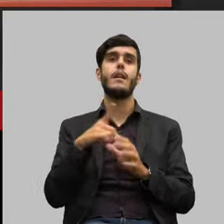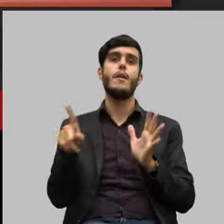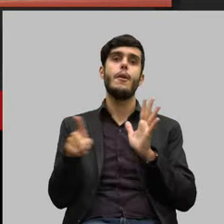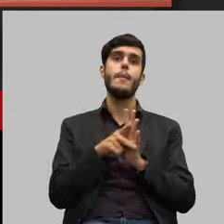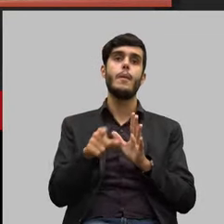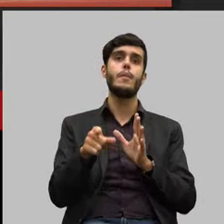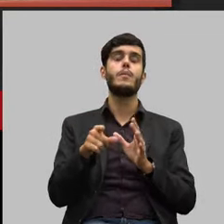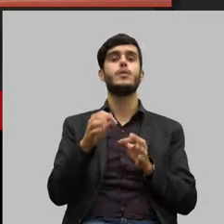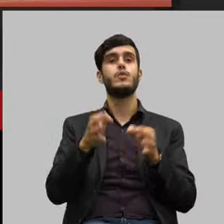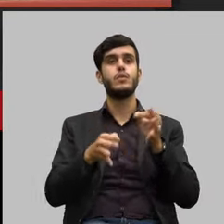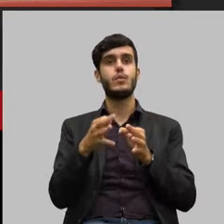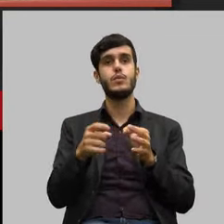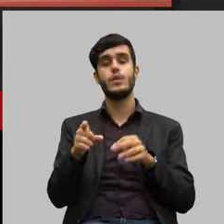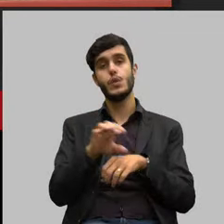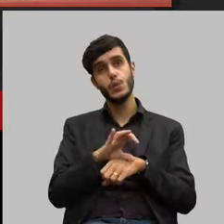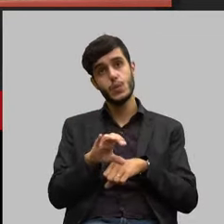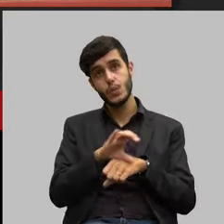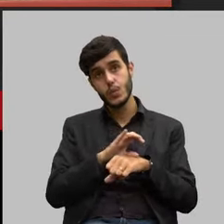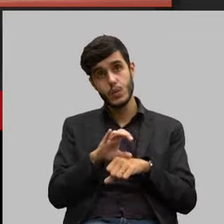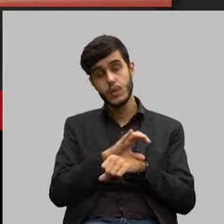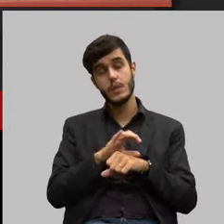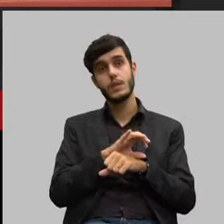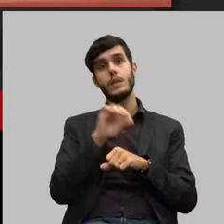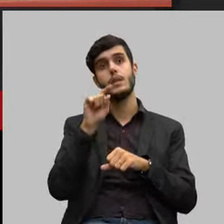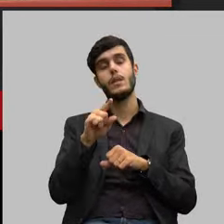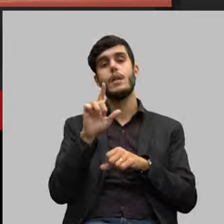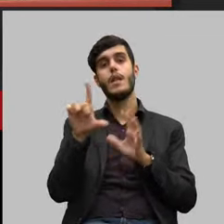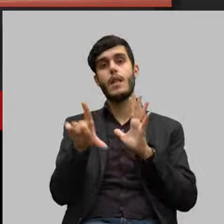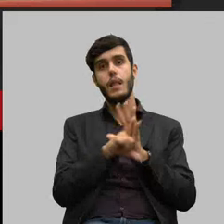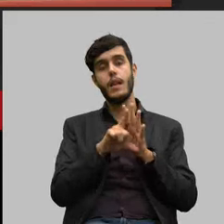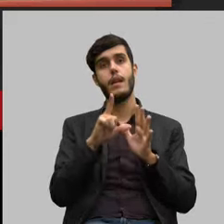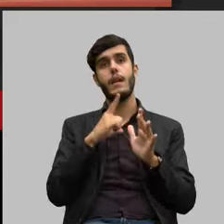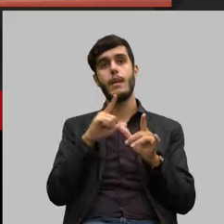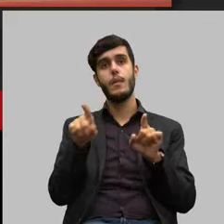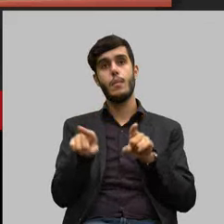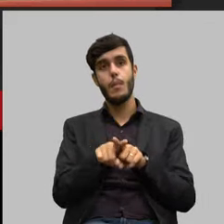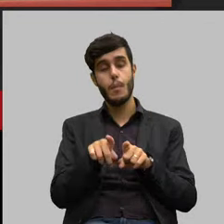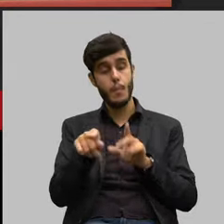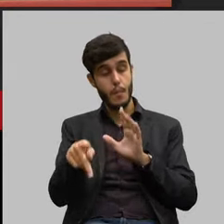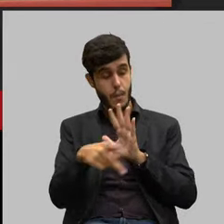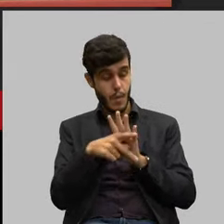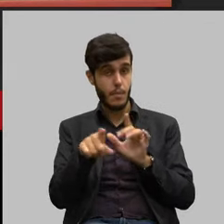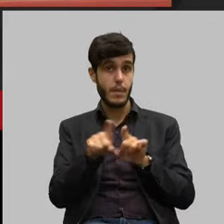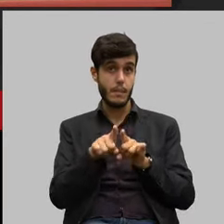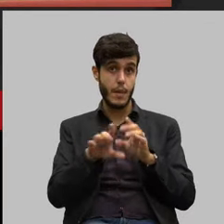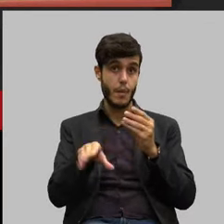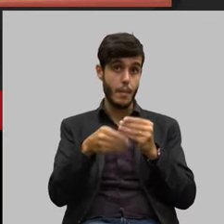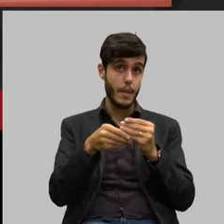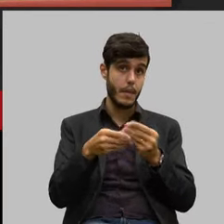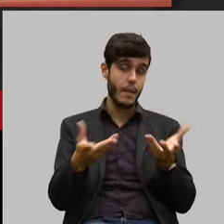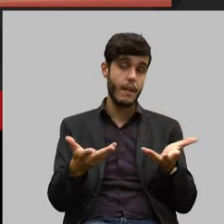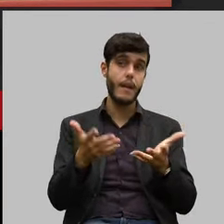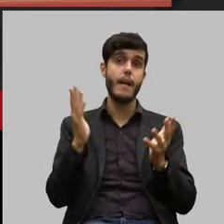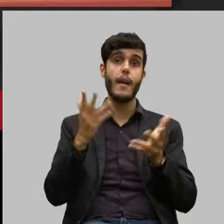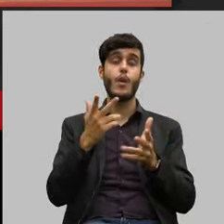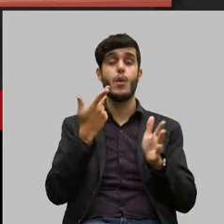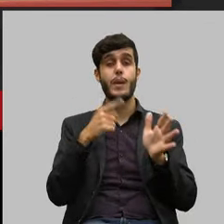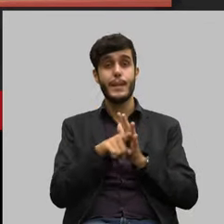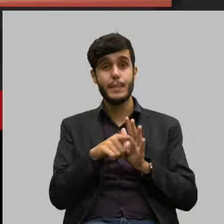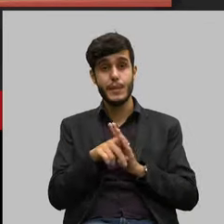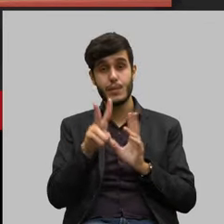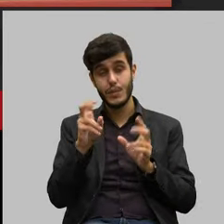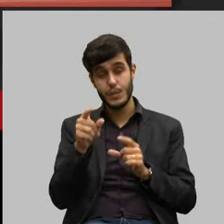Constituição Federal não trata saúde enquanto lei complementar e por isso a gente não tratou isso em relação ao questionamento dos conselhos